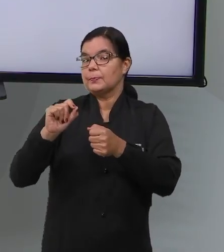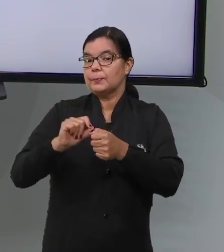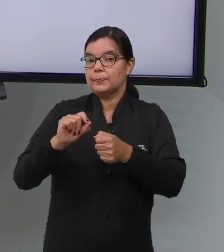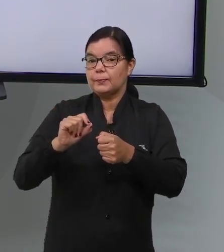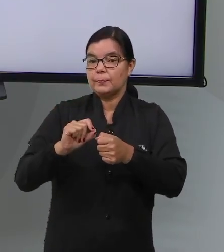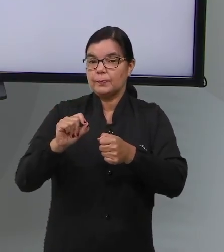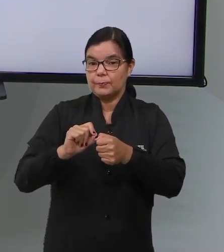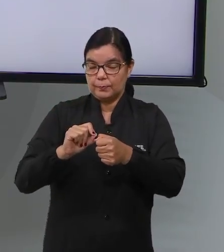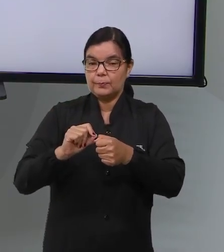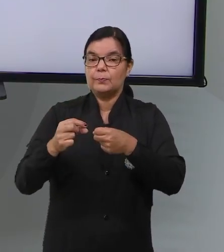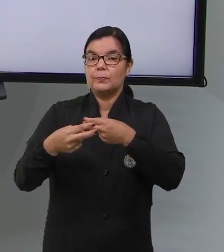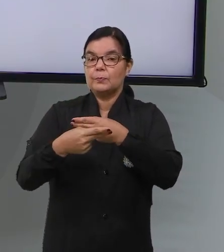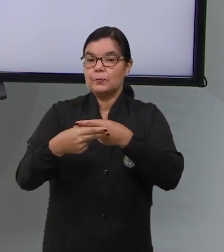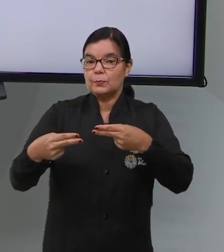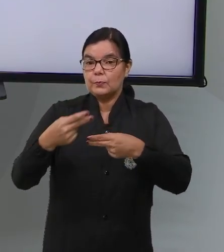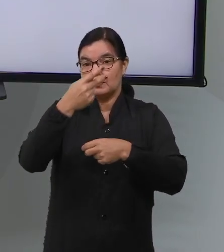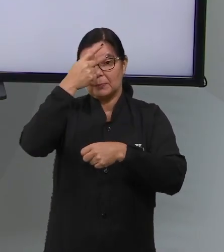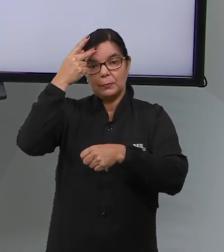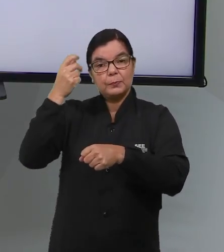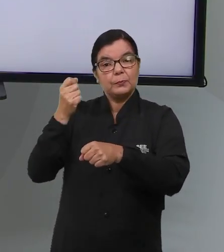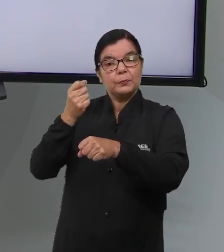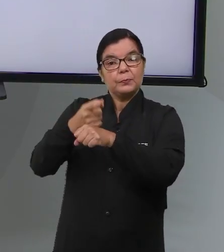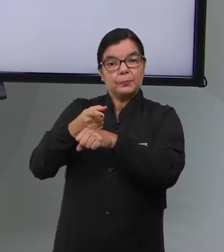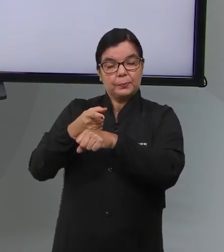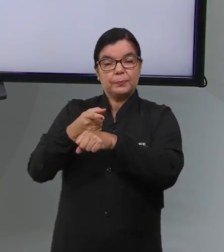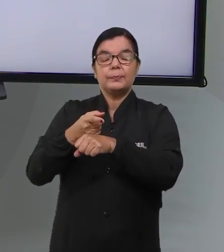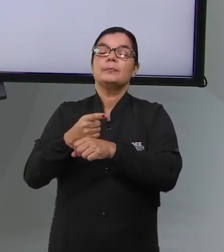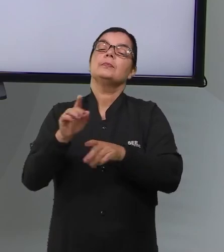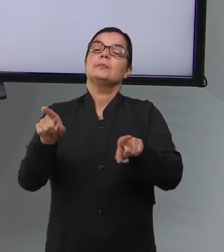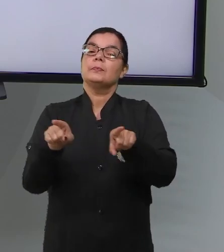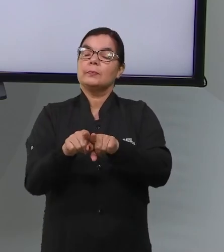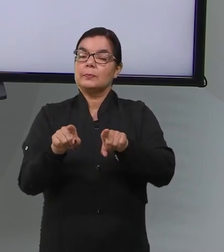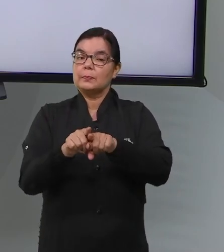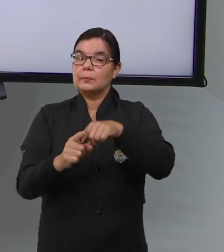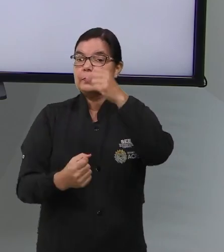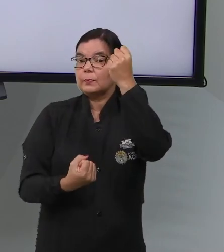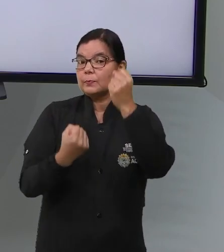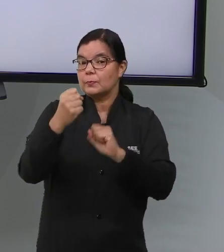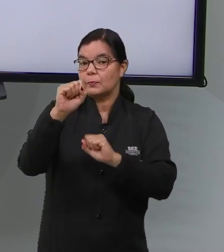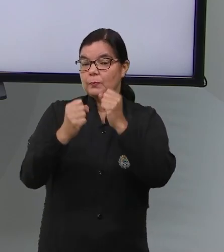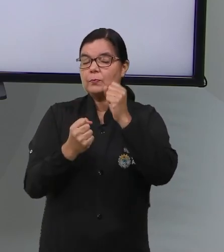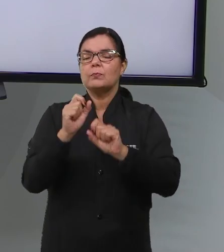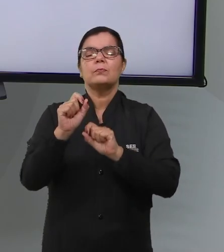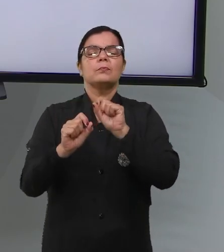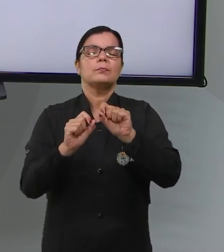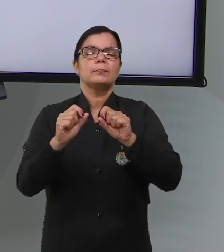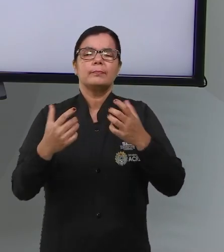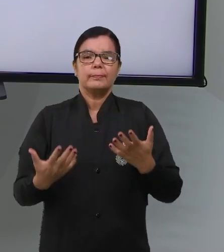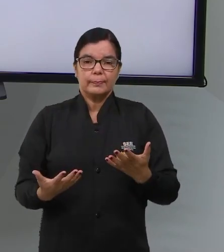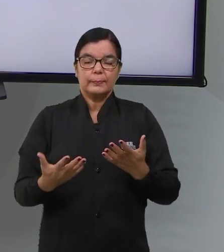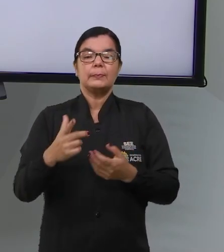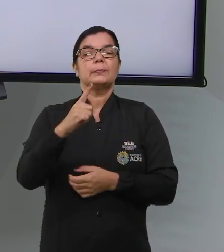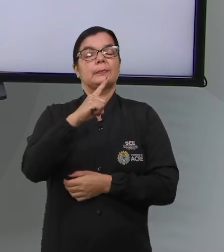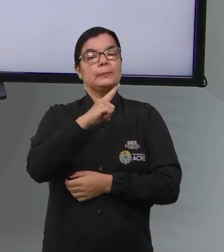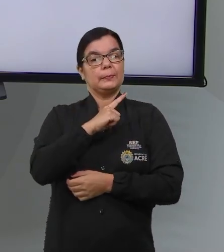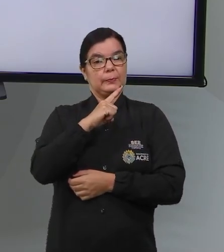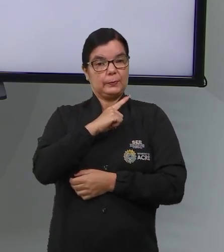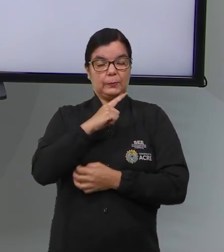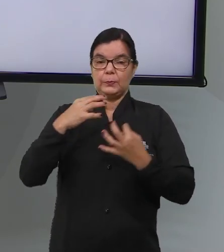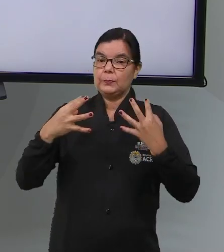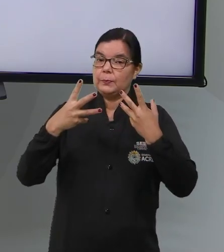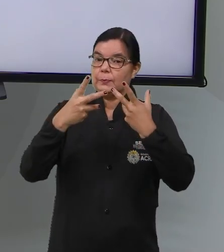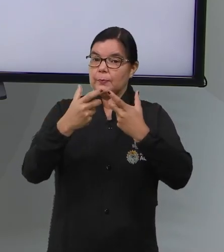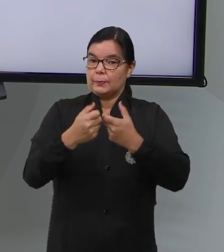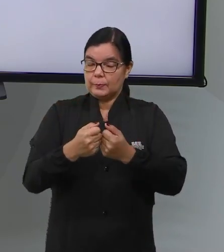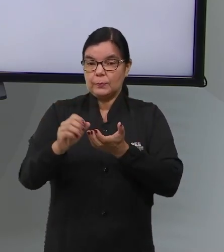produzir consumidores. Essa indústria cultural, ela vai se valer de quê? Ela vai se valer de